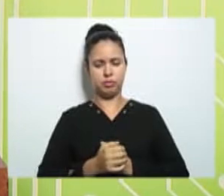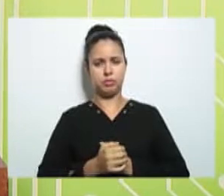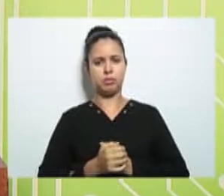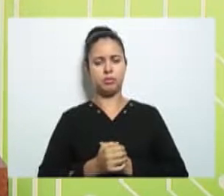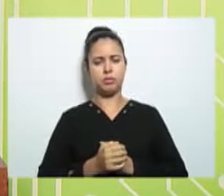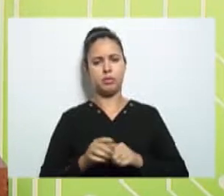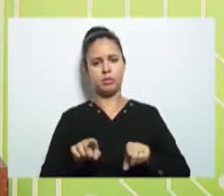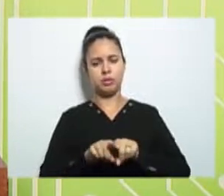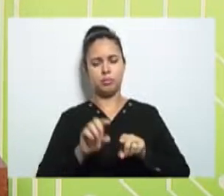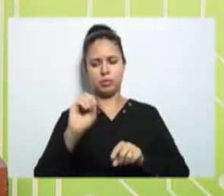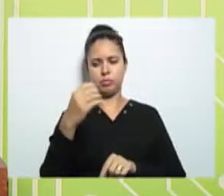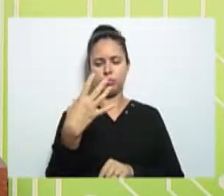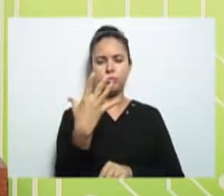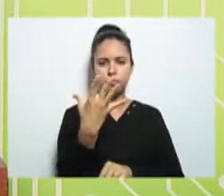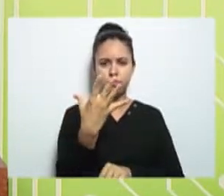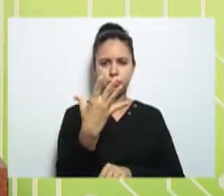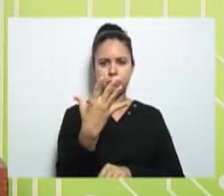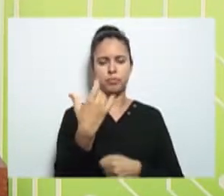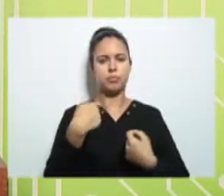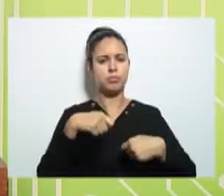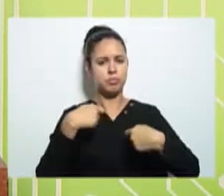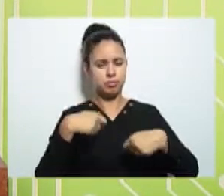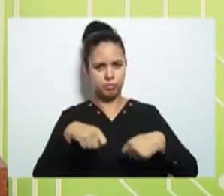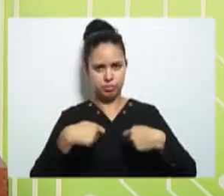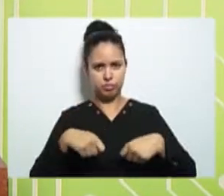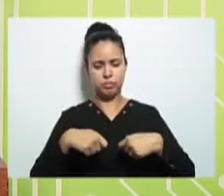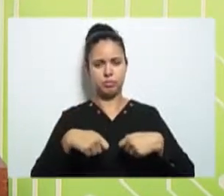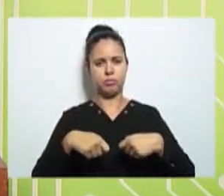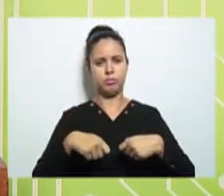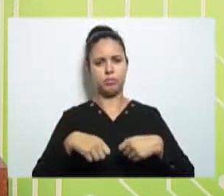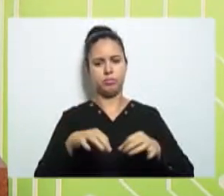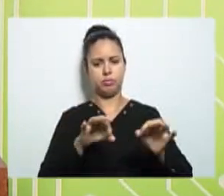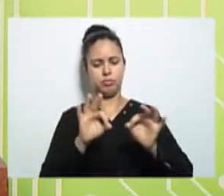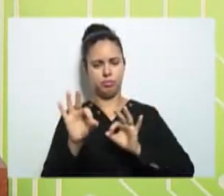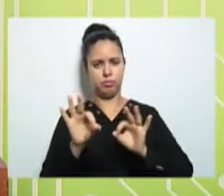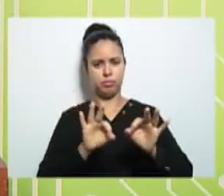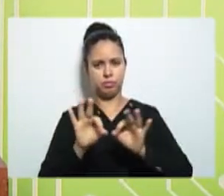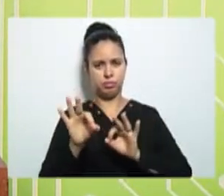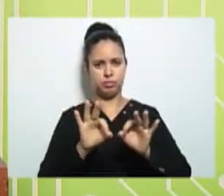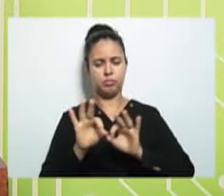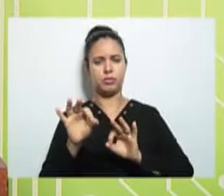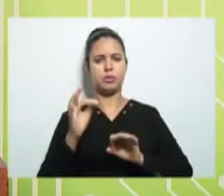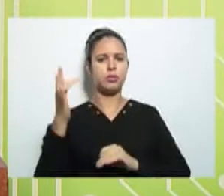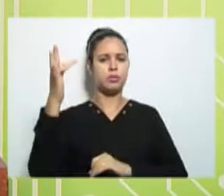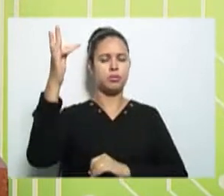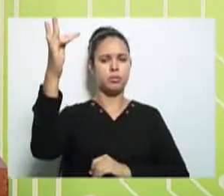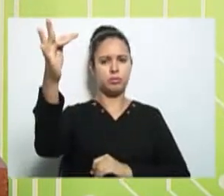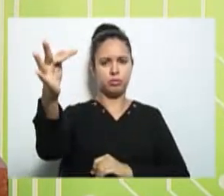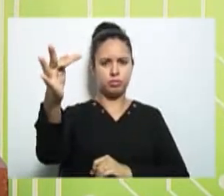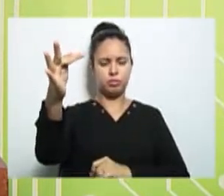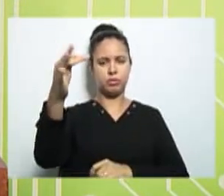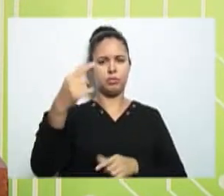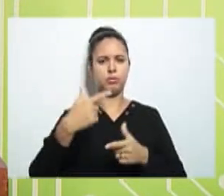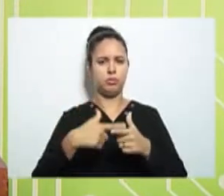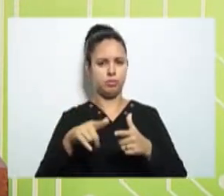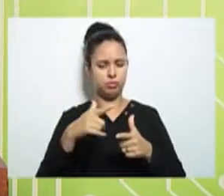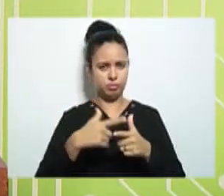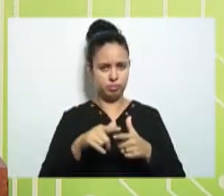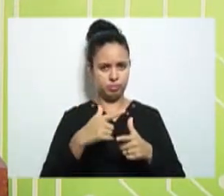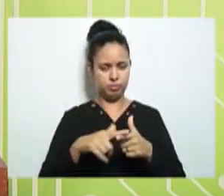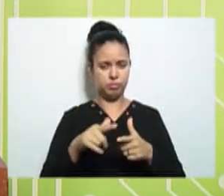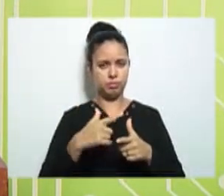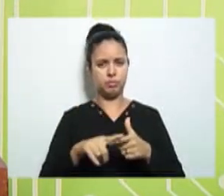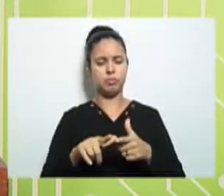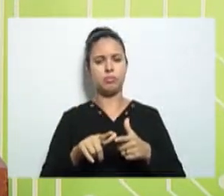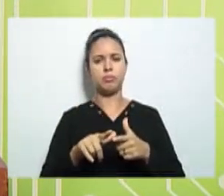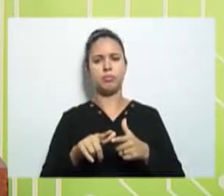claridade adequada. Tem uma luz, tá? Isso aí tudo vai atrapalhar e vai poder te chegar aí a esse diagnóstico de